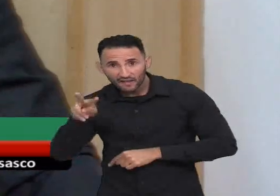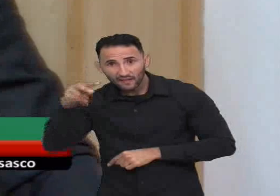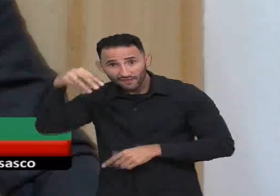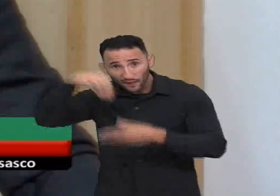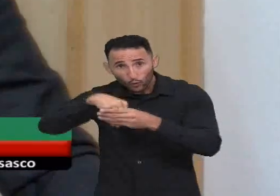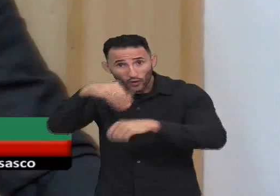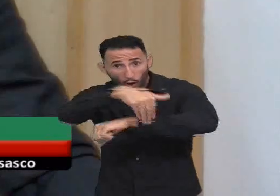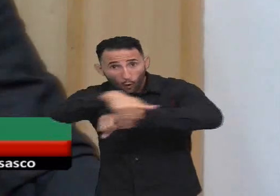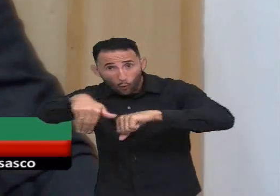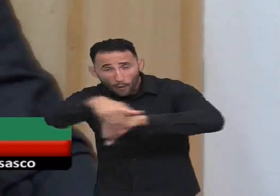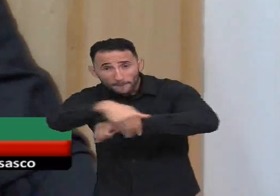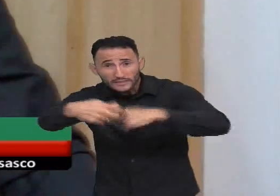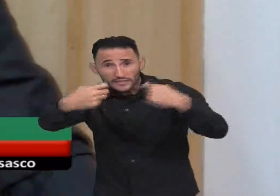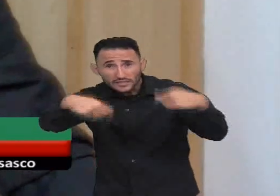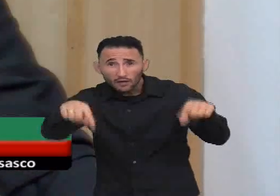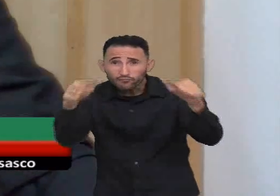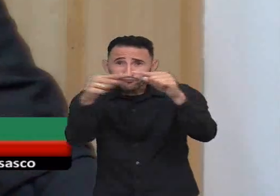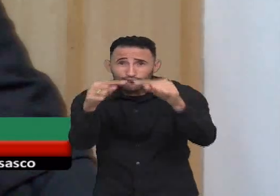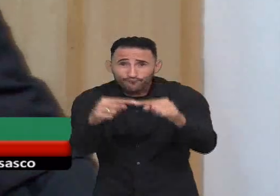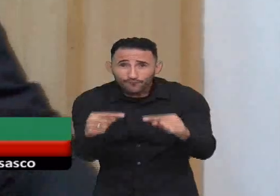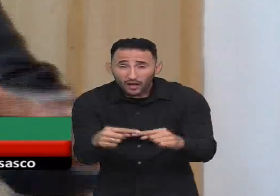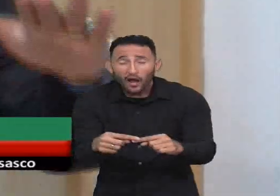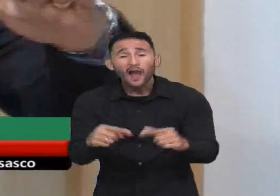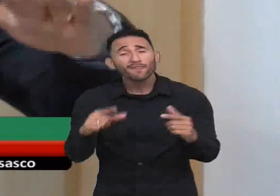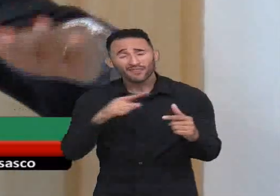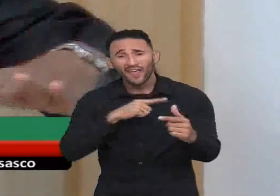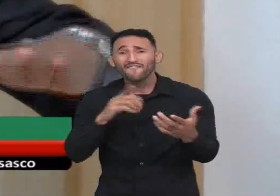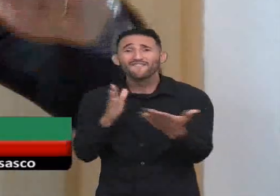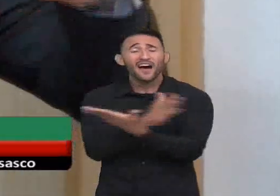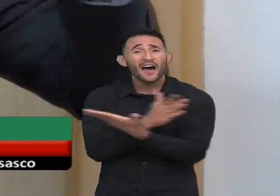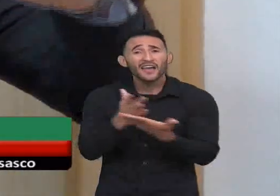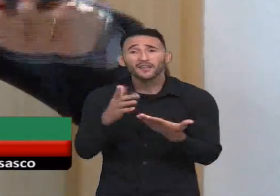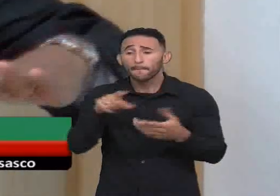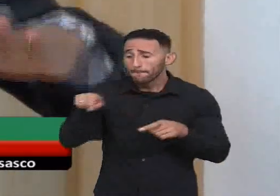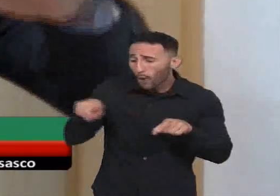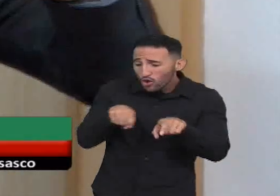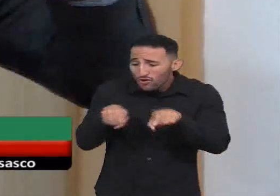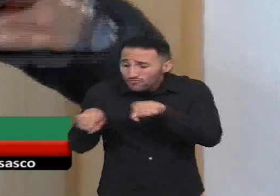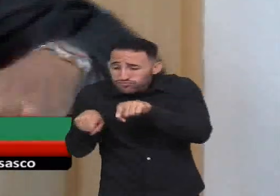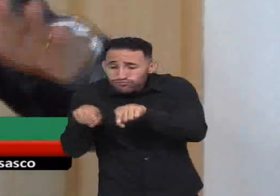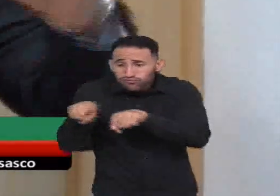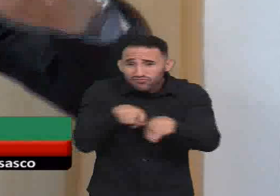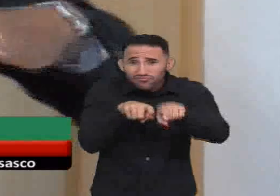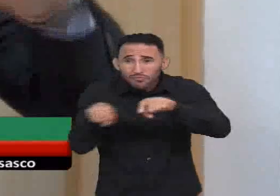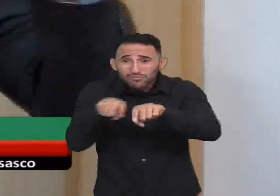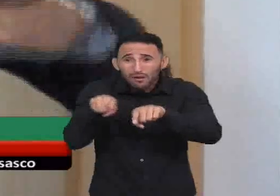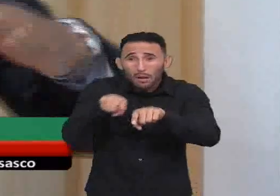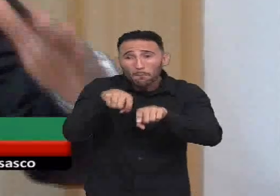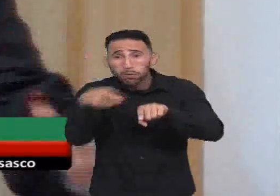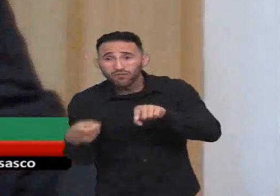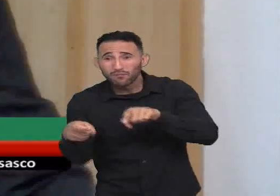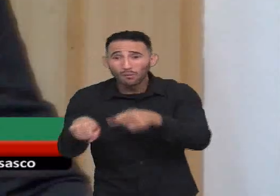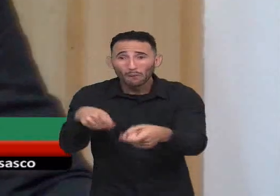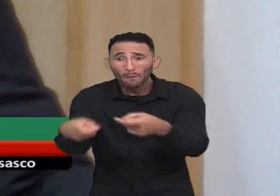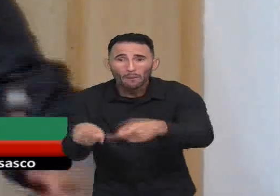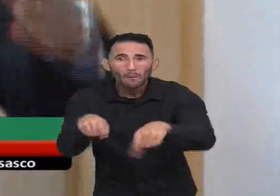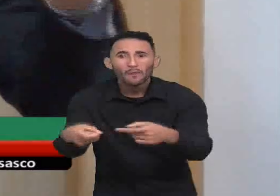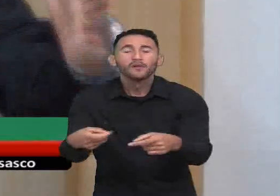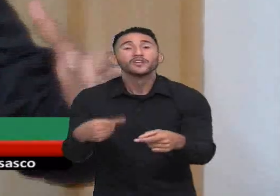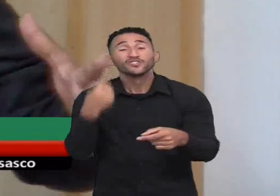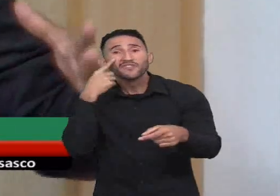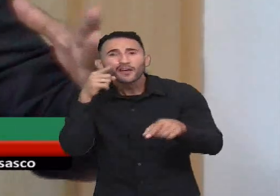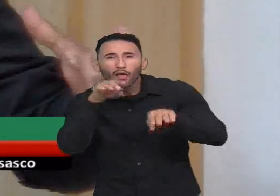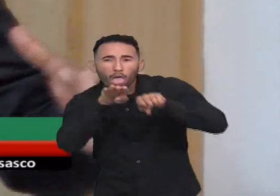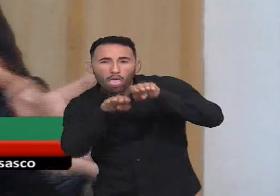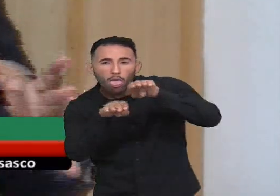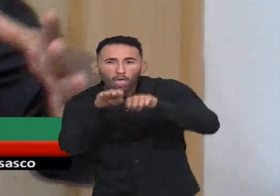com motos é muito grande, a gente vê que muitas vezes ainda os PV estão fora do nível do asfalto, e a gente vê que